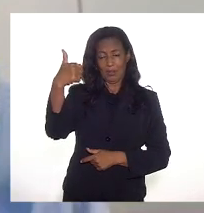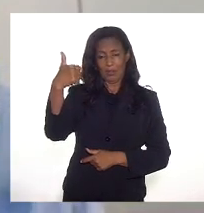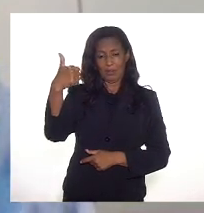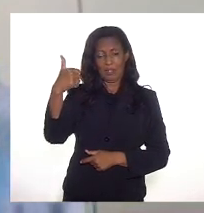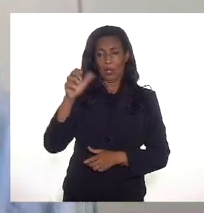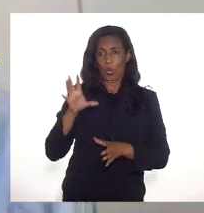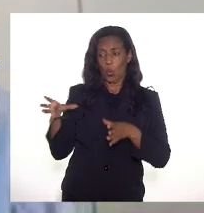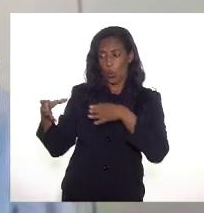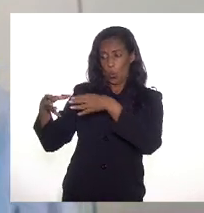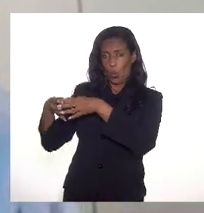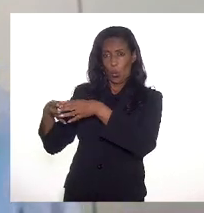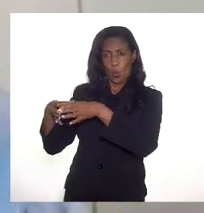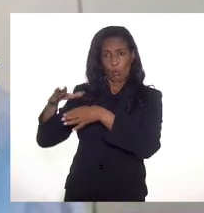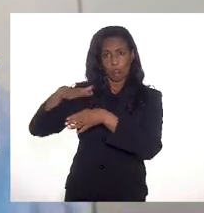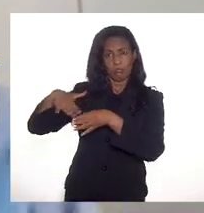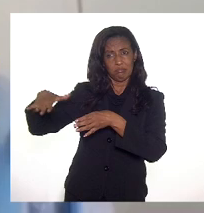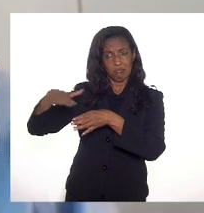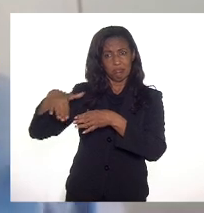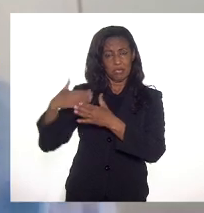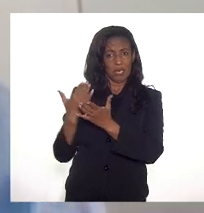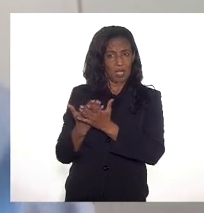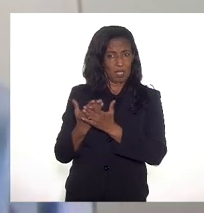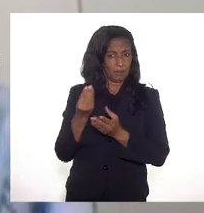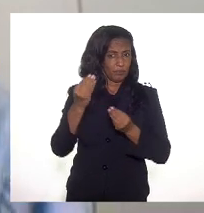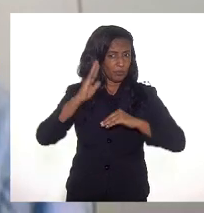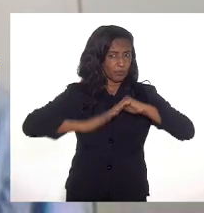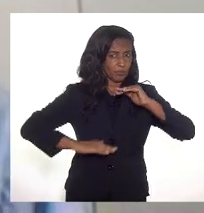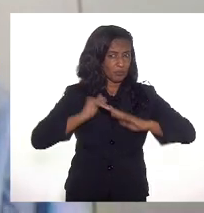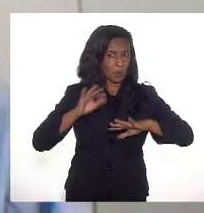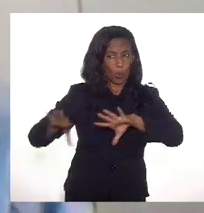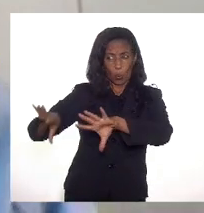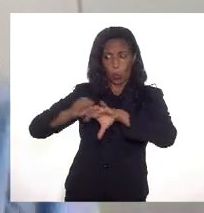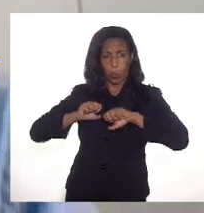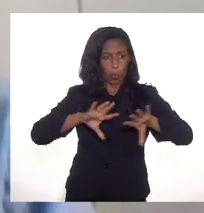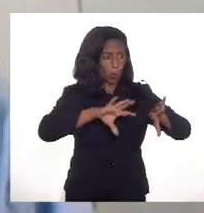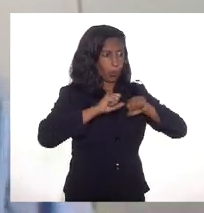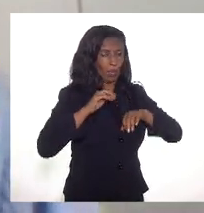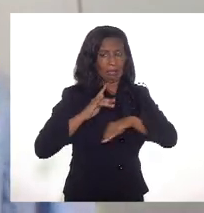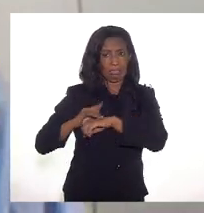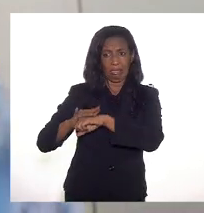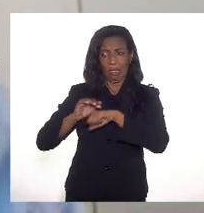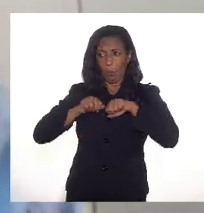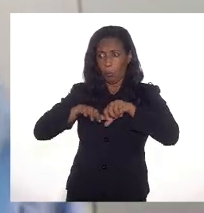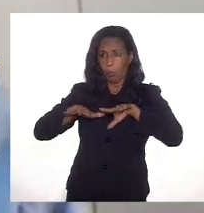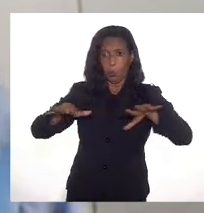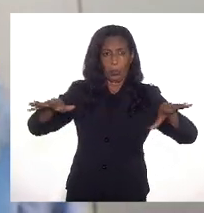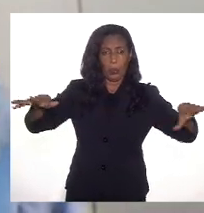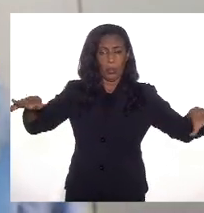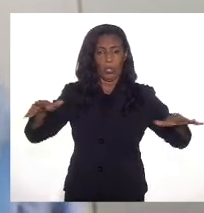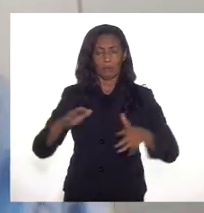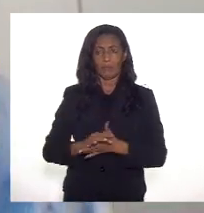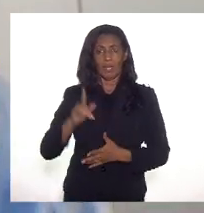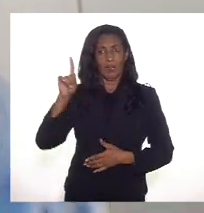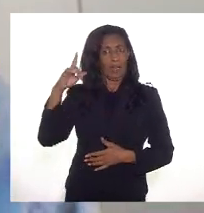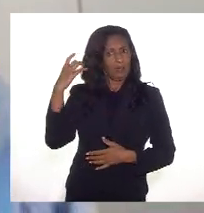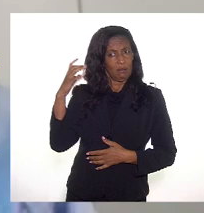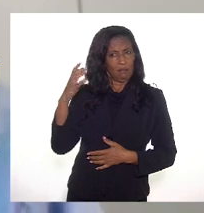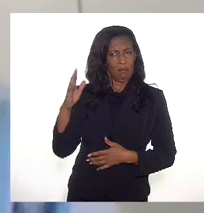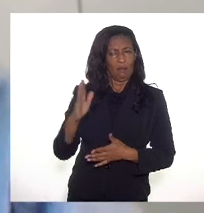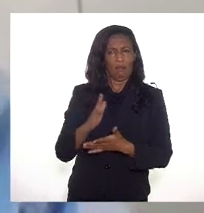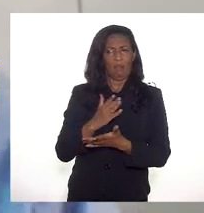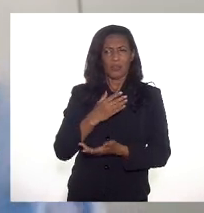das comunidades escolares. Muitos profissionais se contaminando. A gente, em Niterói, nas últimas semanas, perdeu, por